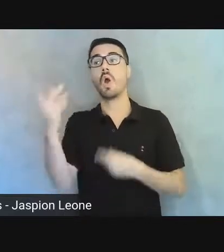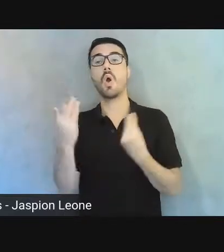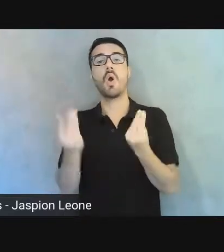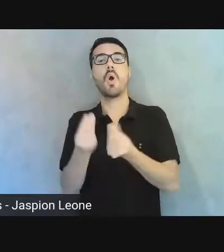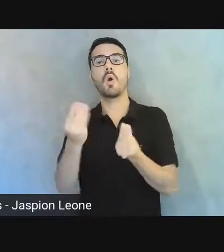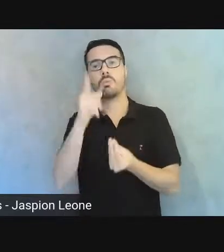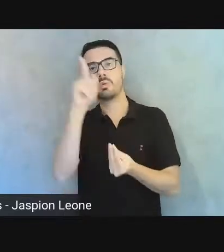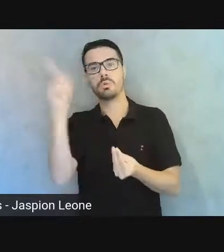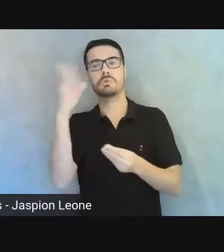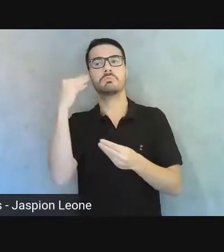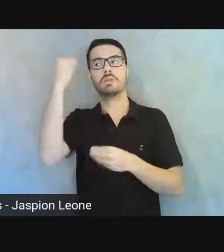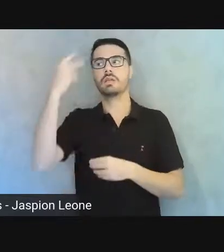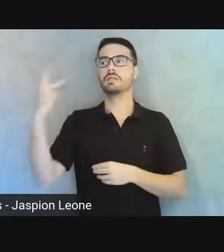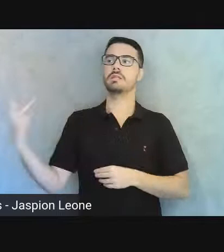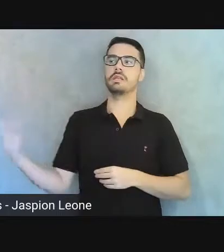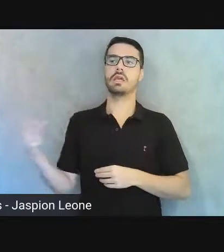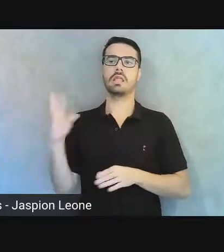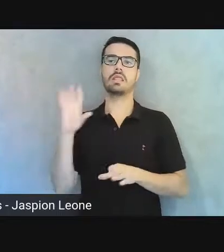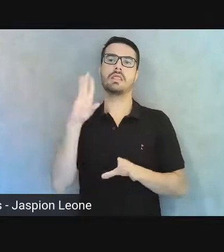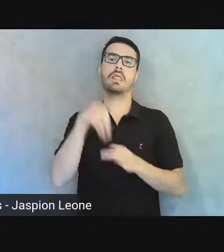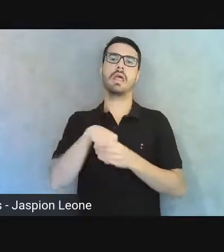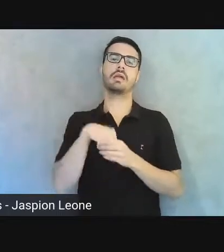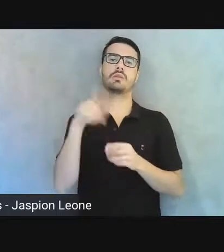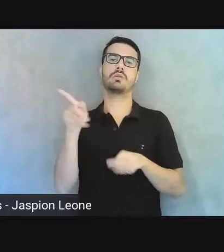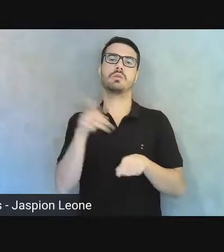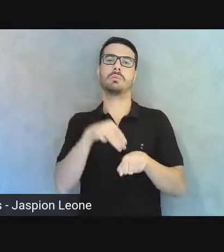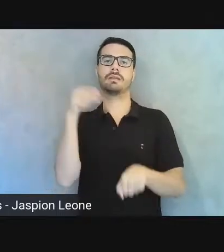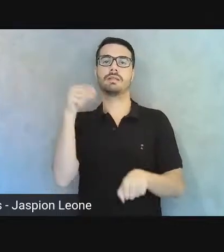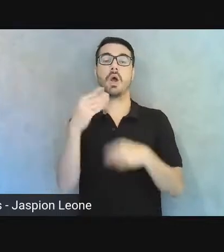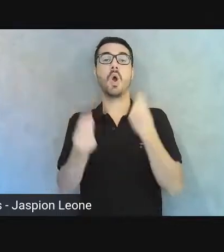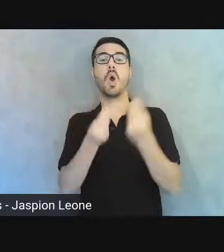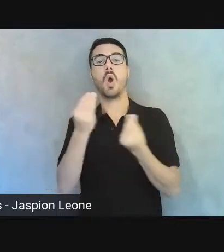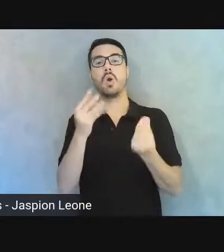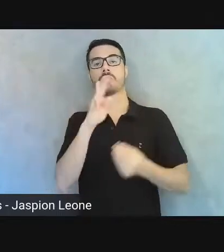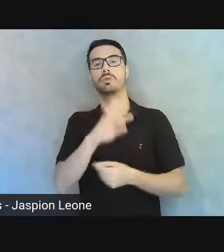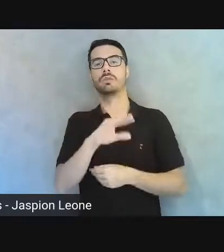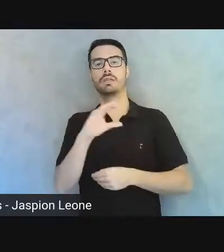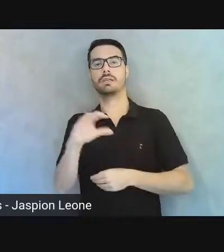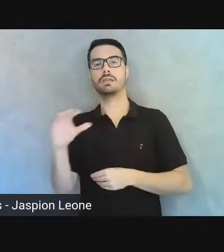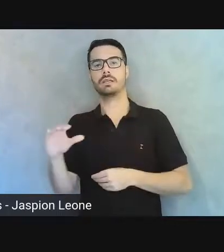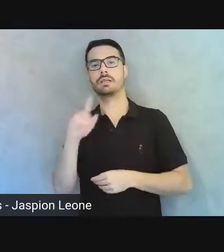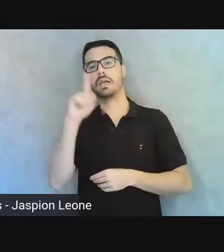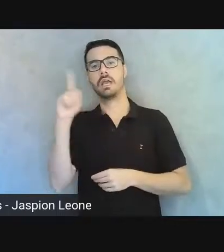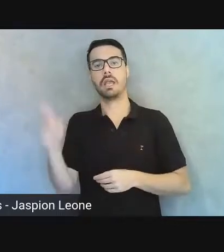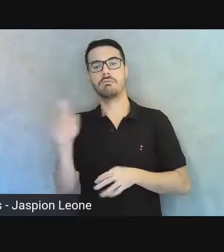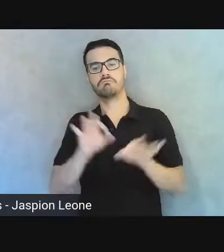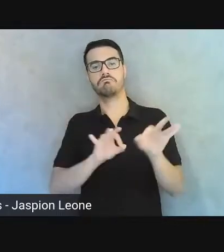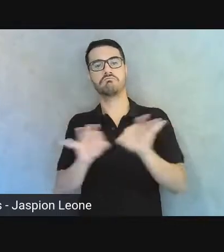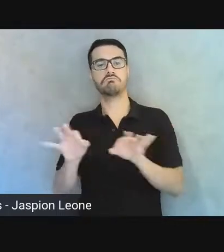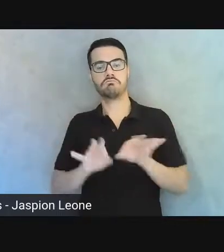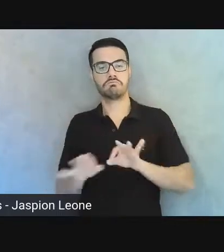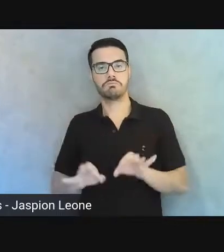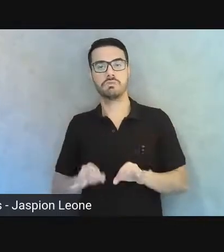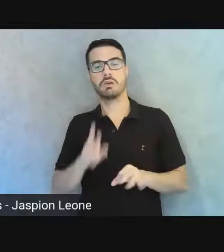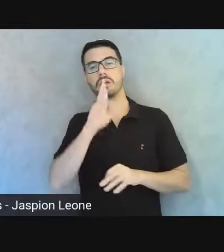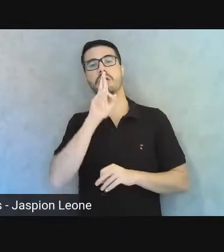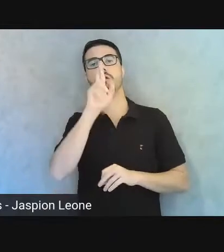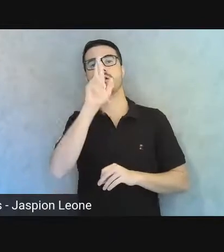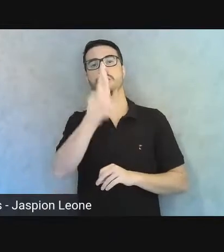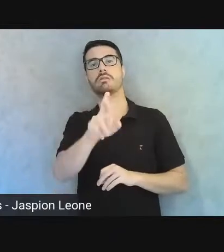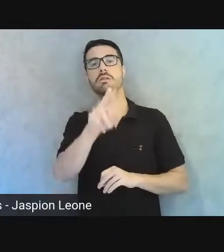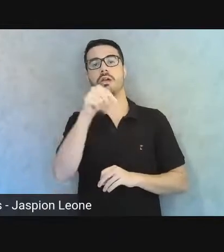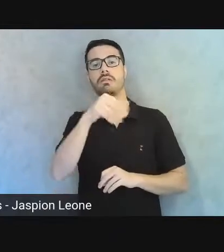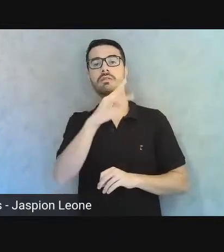no mestrado e como o TCC que eles construíram, o resultado desse